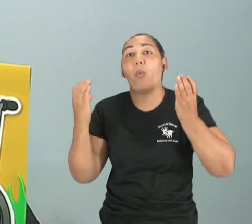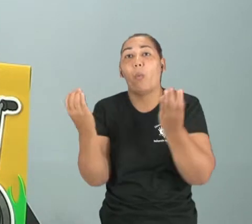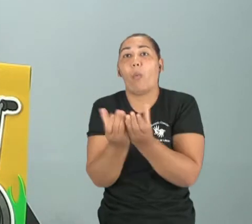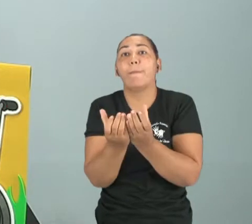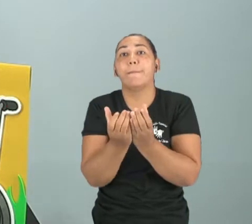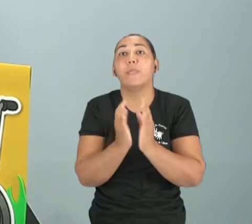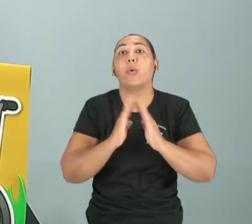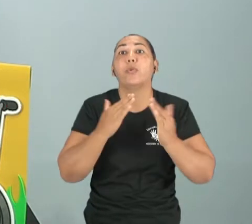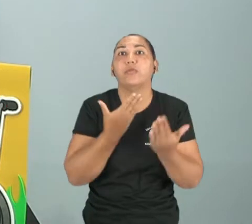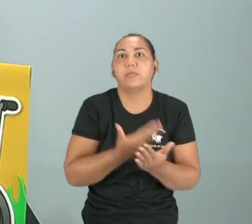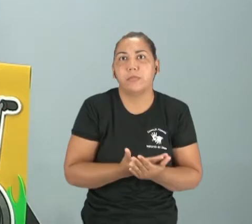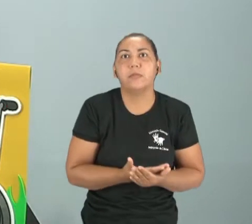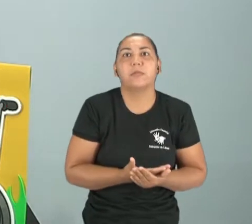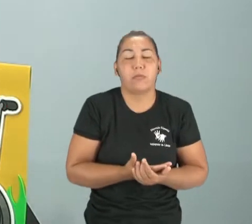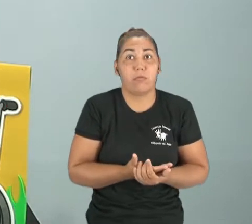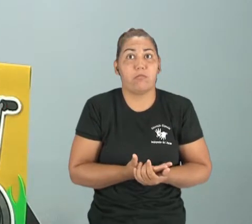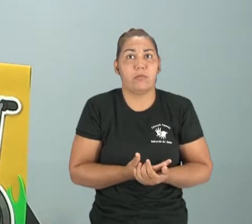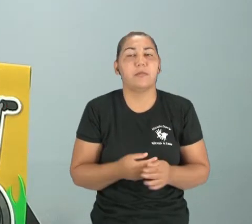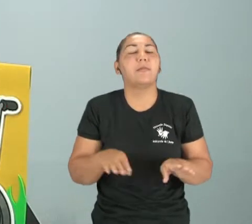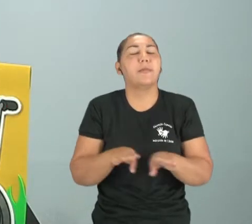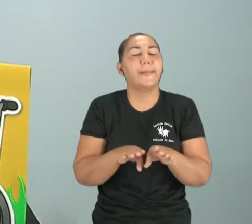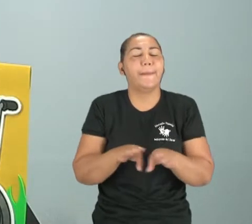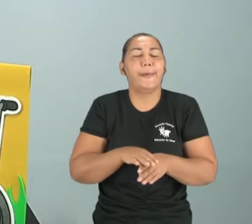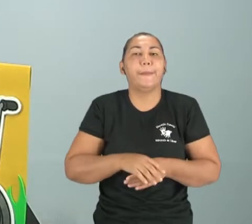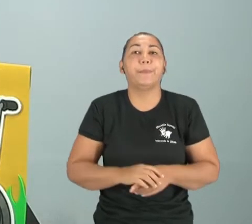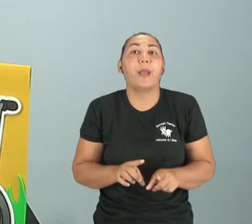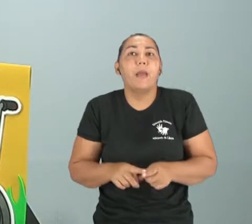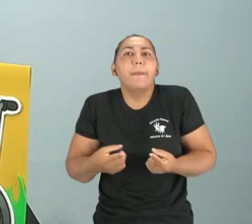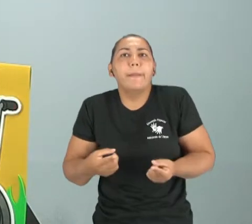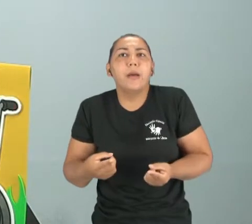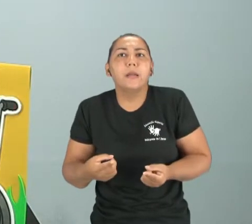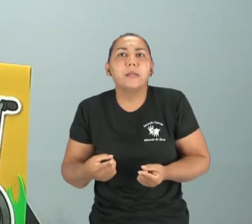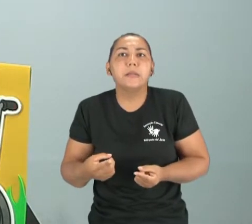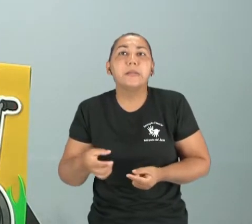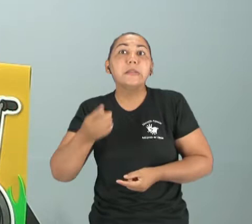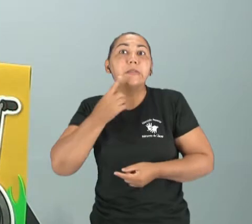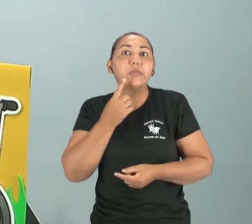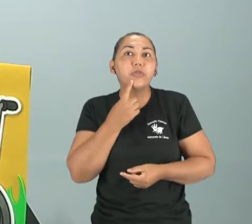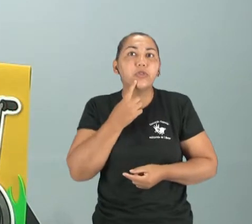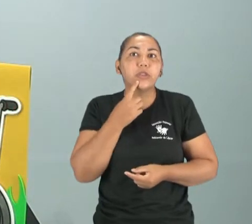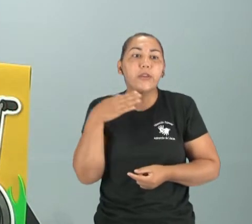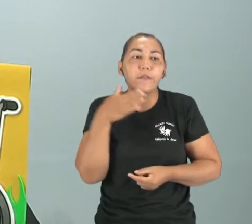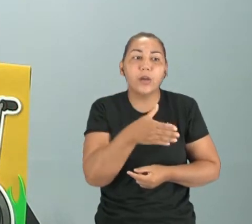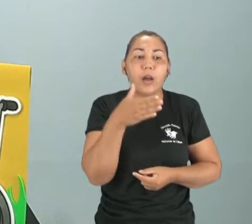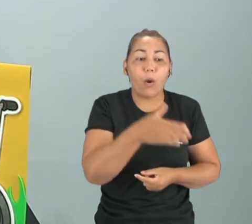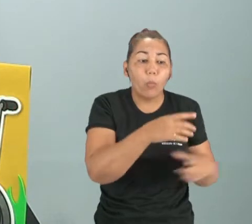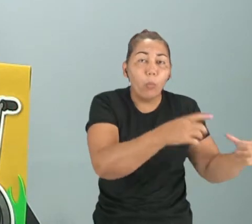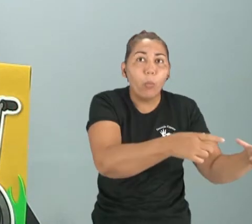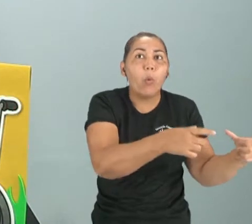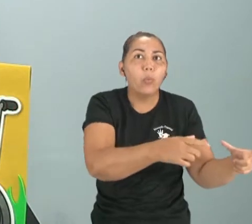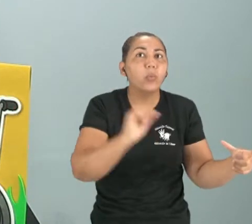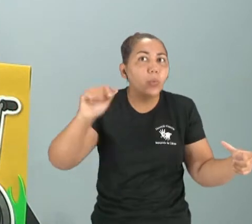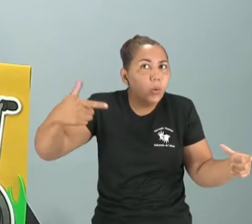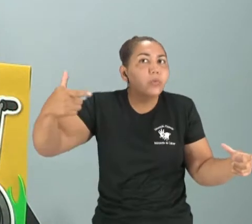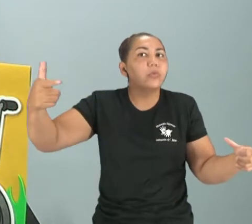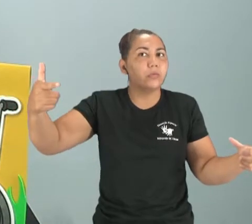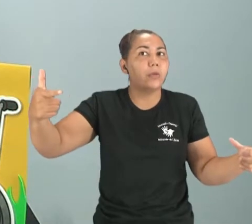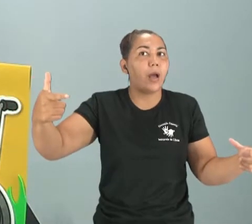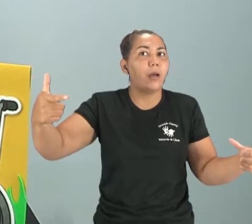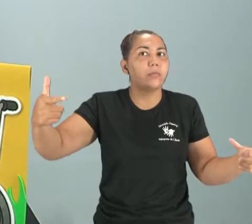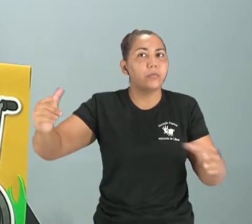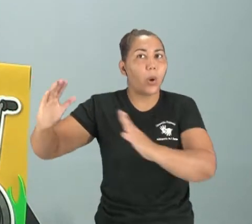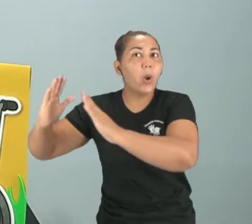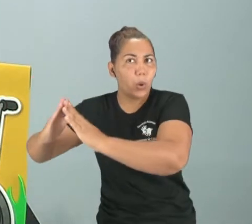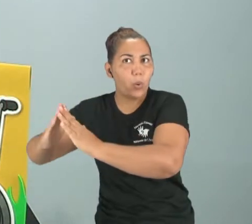escolar. Só que teve um dia que o Kaká, ele foi visitar outro bairro. Quando ele chegou no